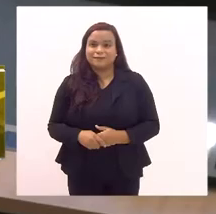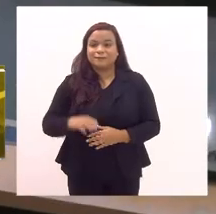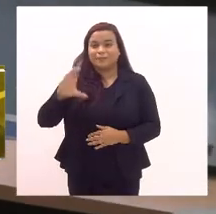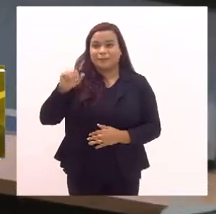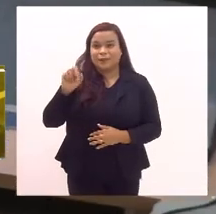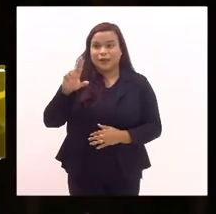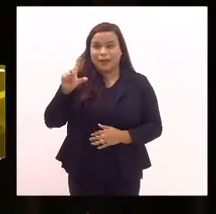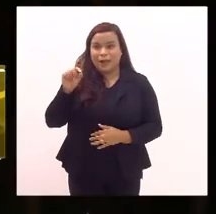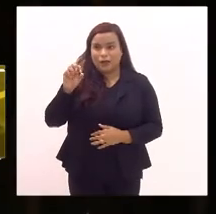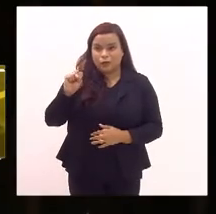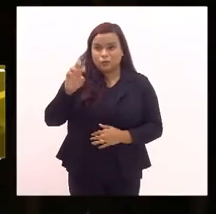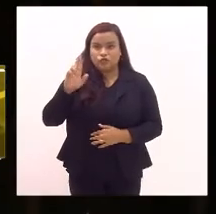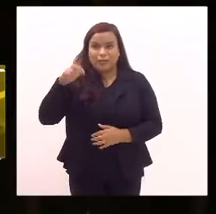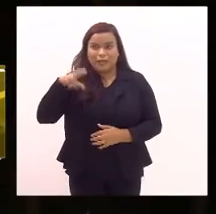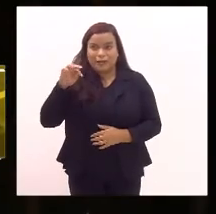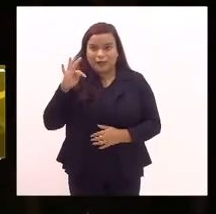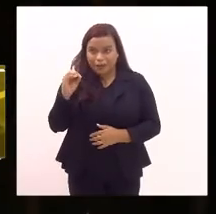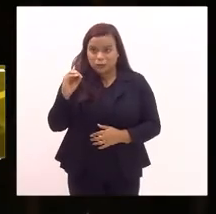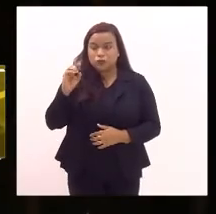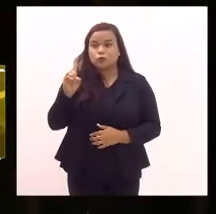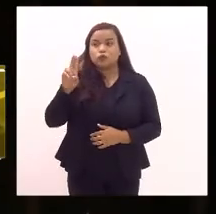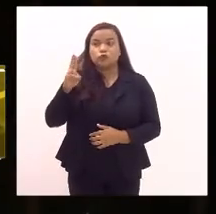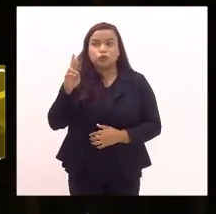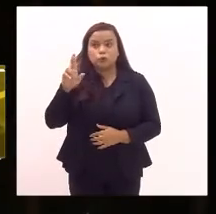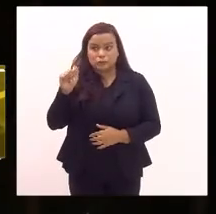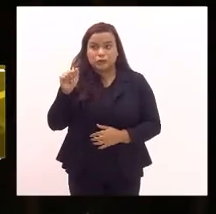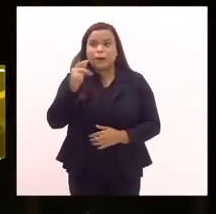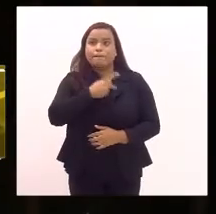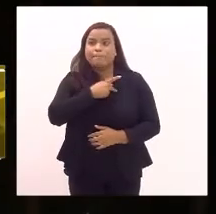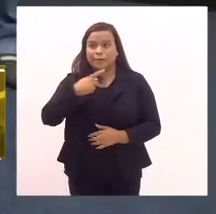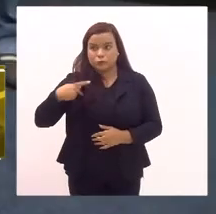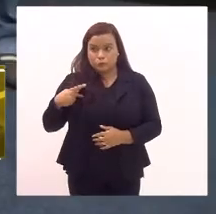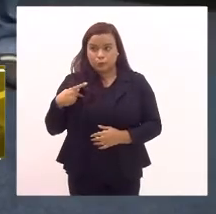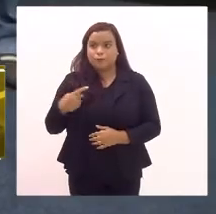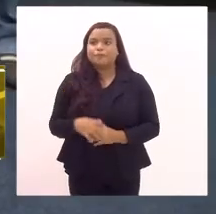Carlos Renato Dutra, pastor.